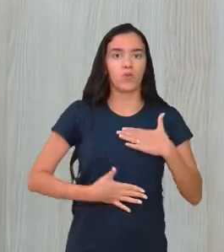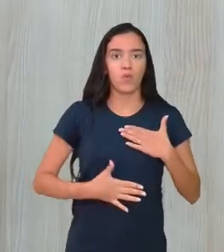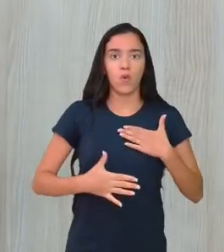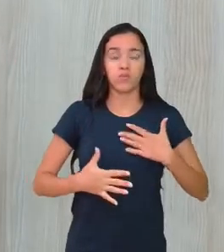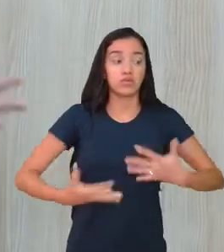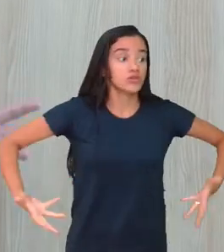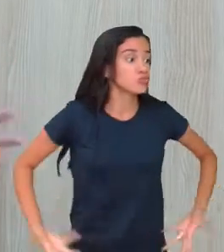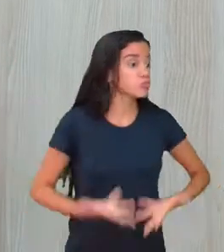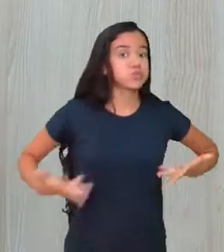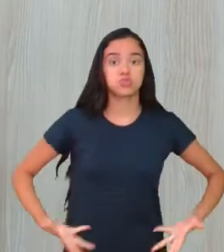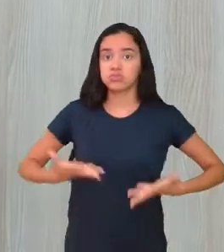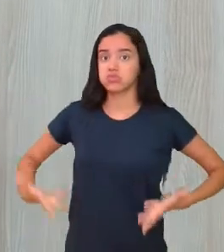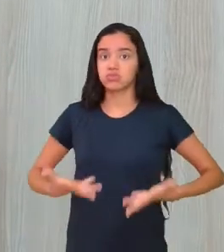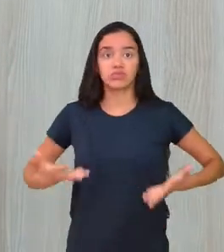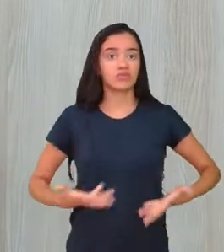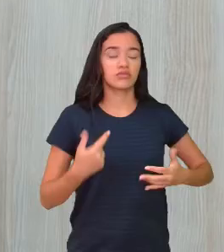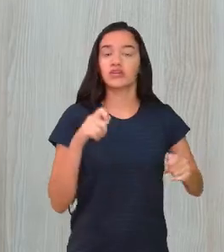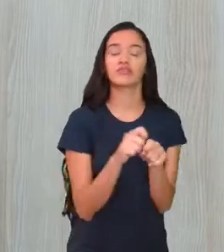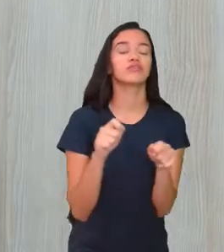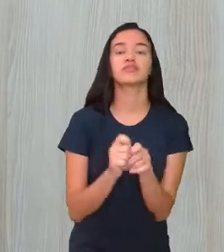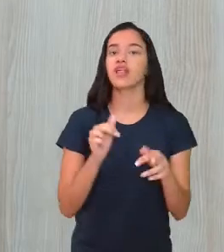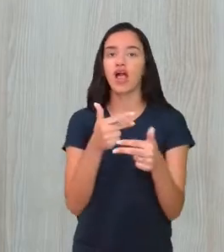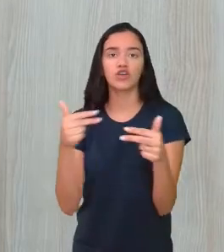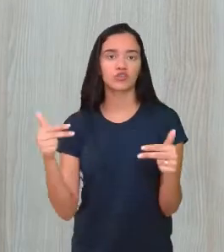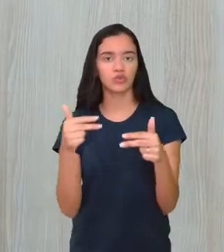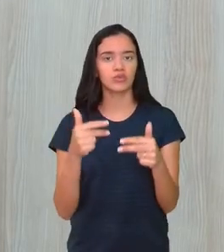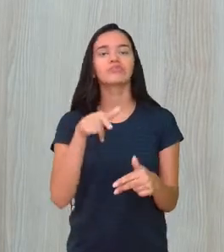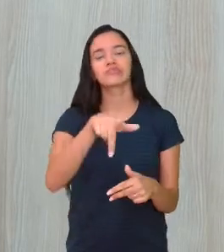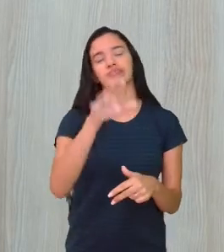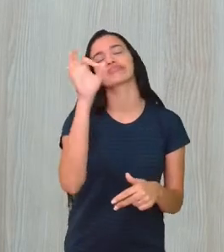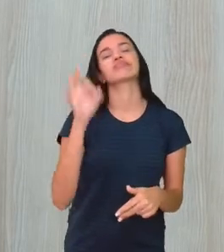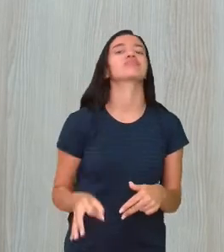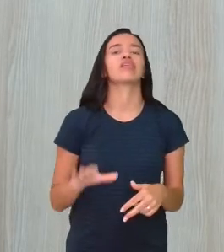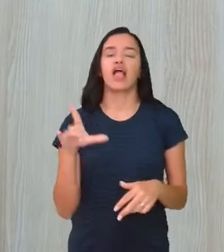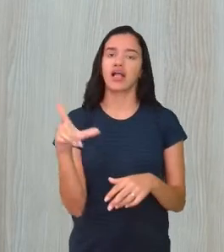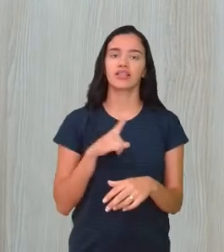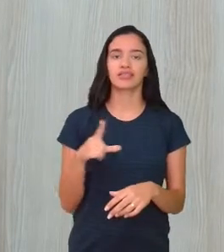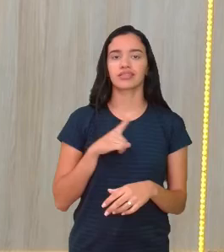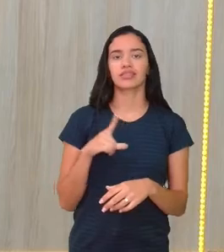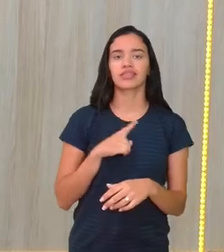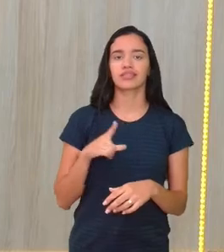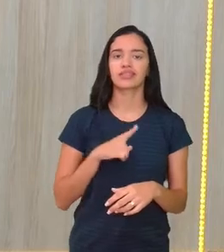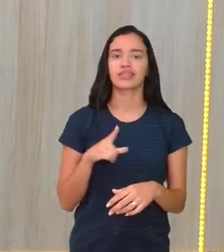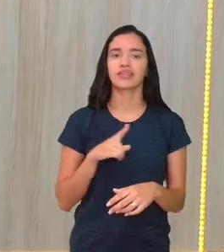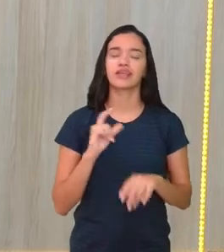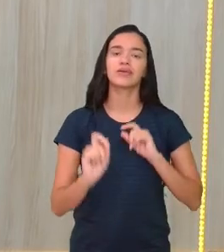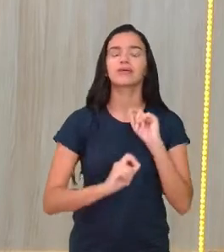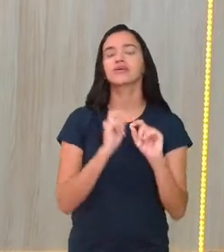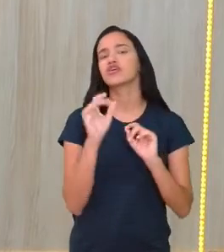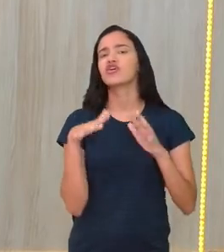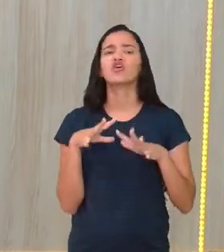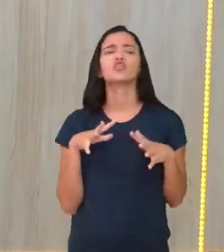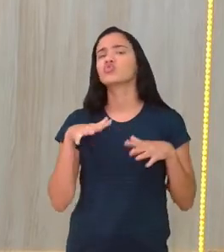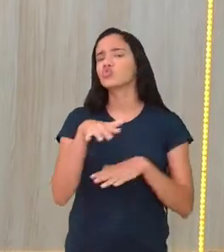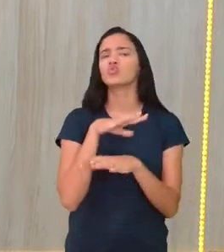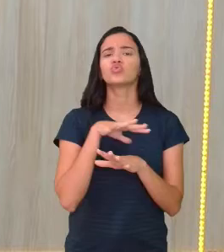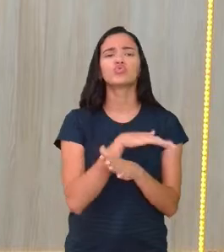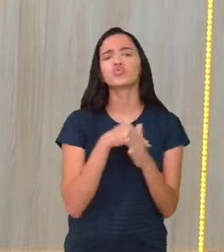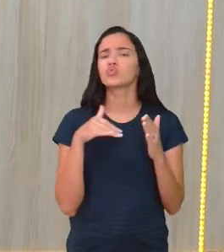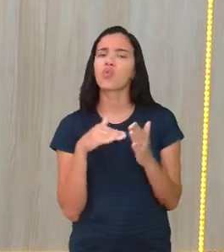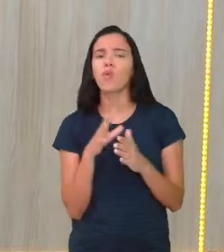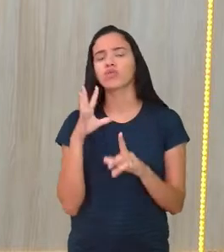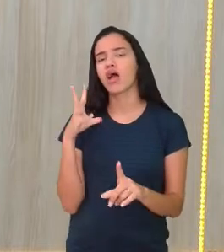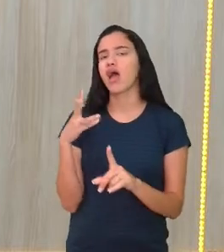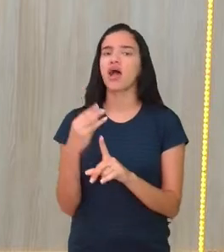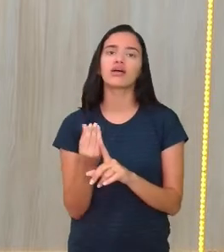de repente eu estava fazendo as coisas. Exatamente, né? A música, ela tem, né, esse vínculo, como toda arte. Eu gosto